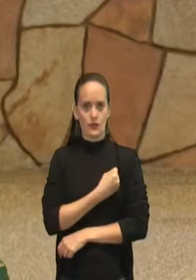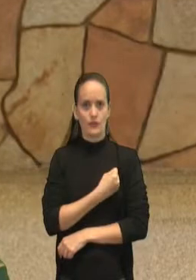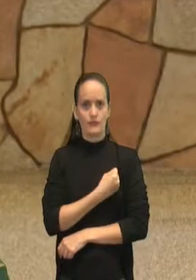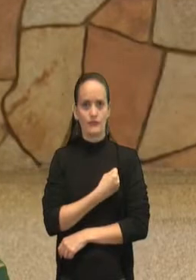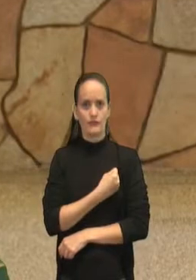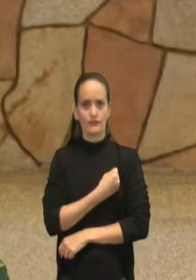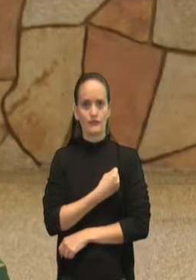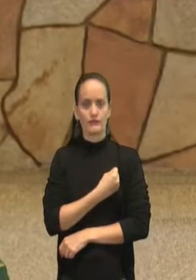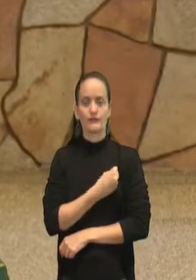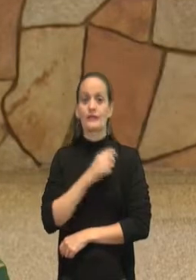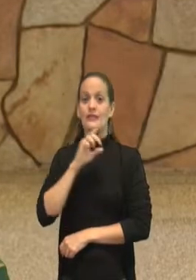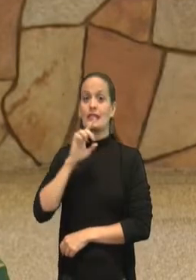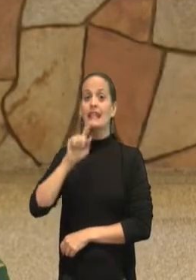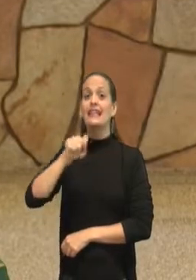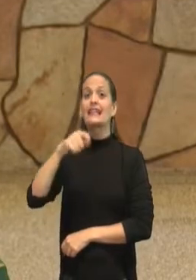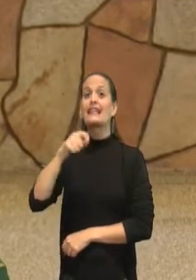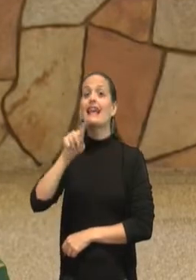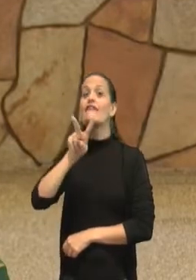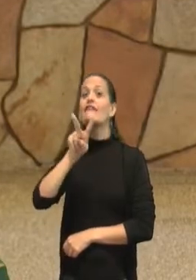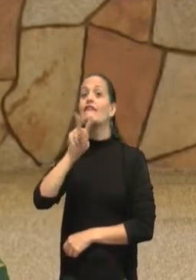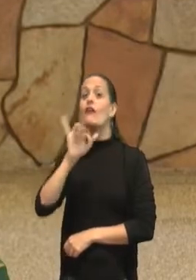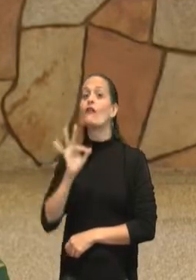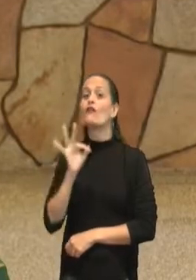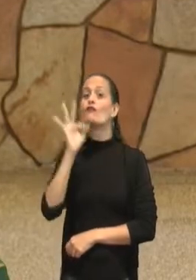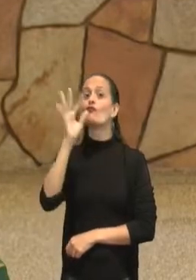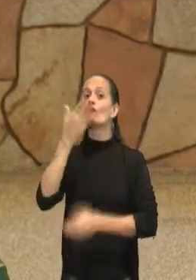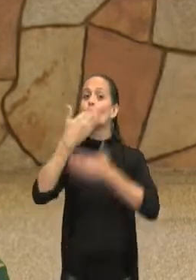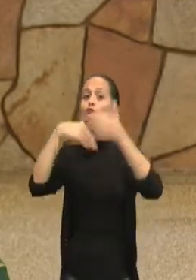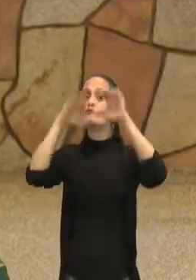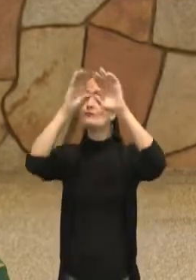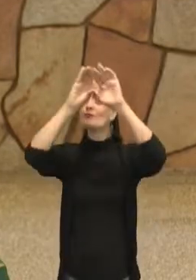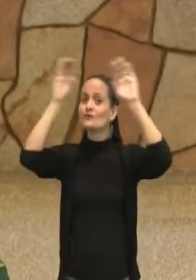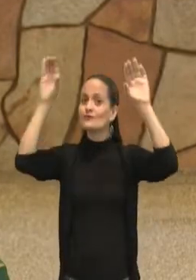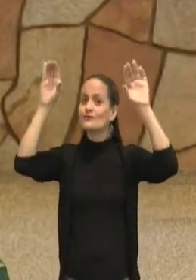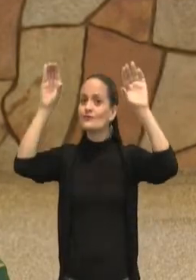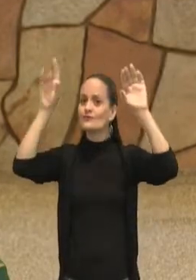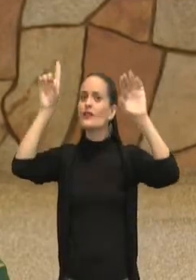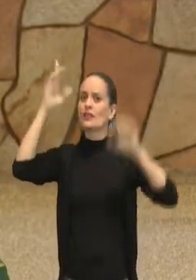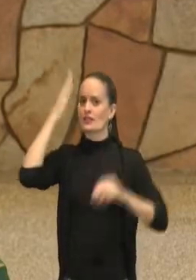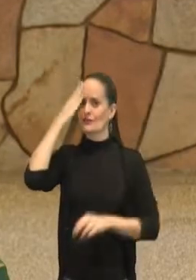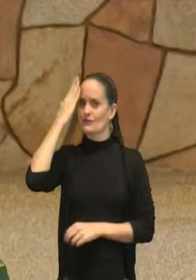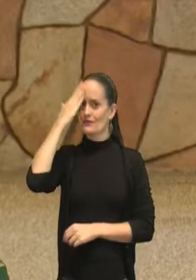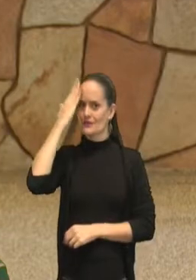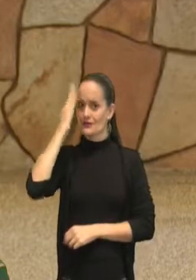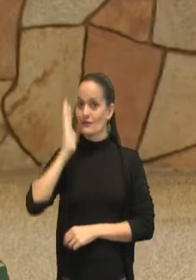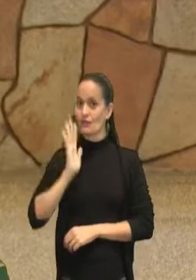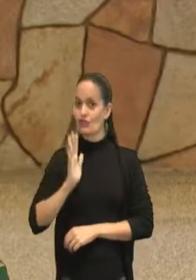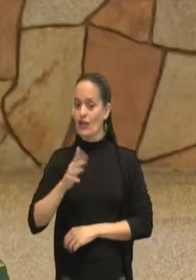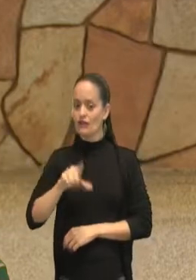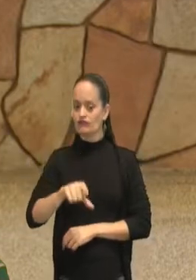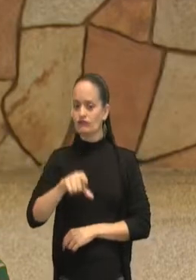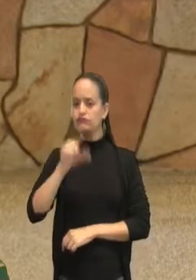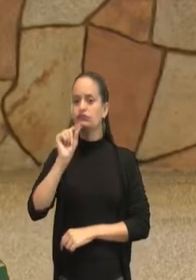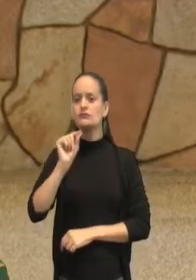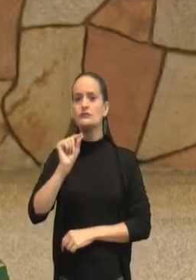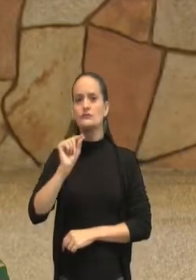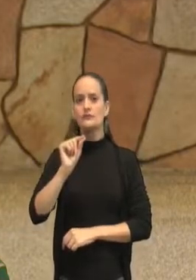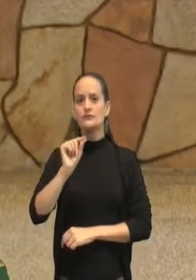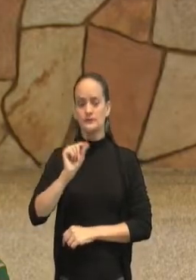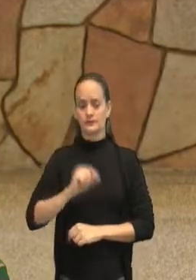que herdarão o reino dos céus para sempre com Ele. Escolha feita pelo